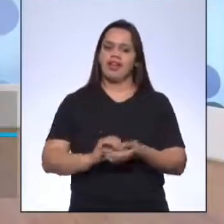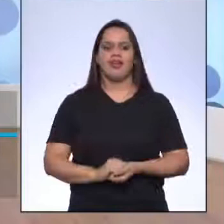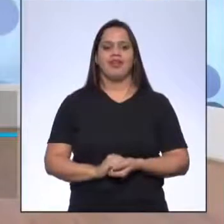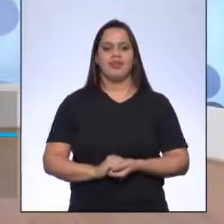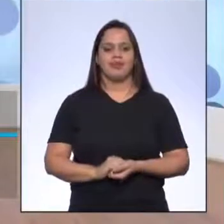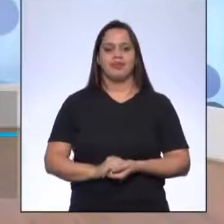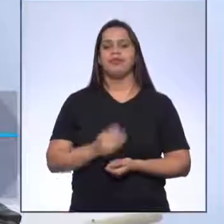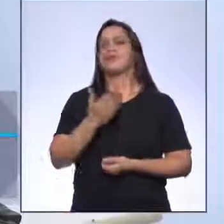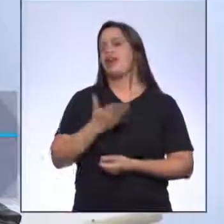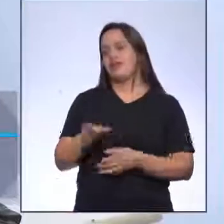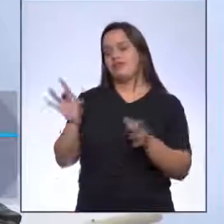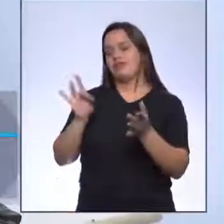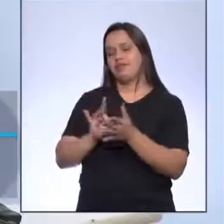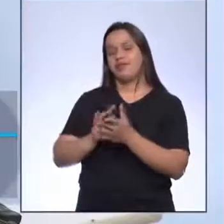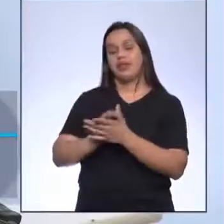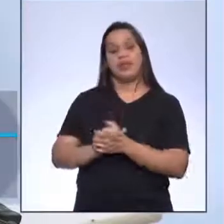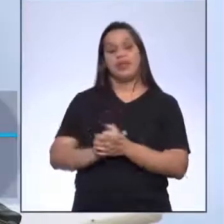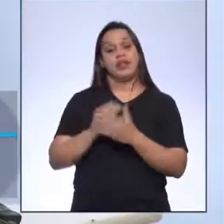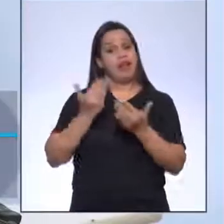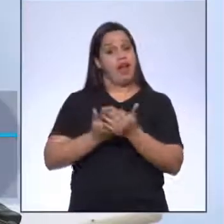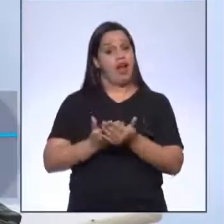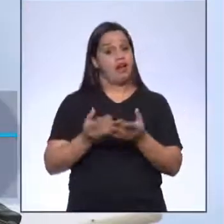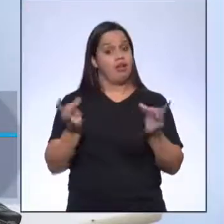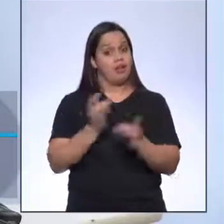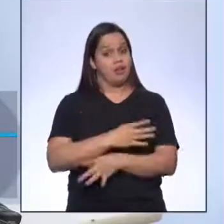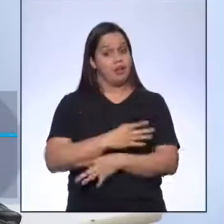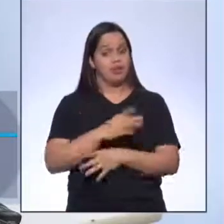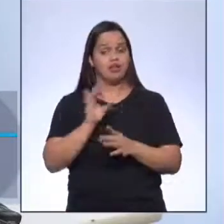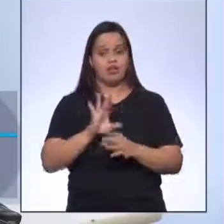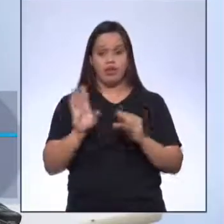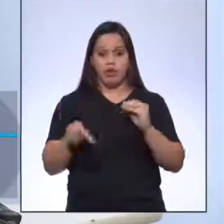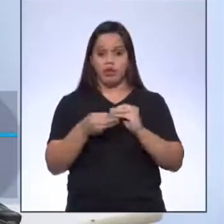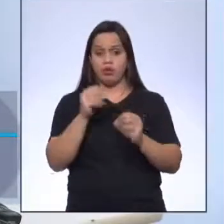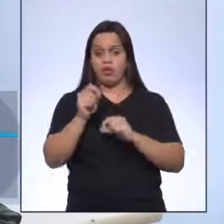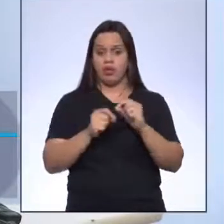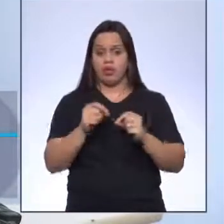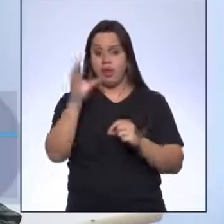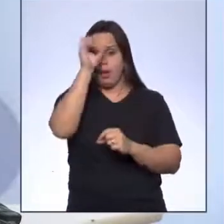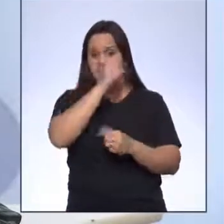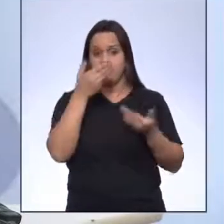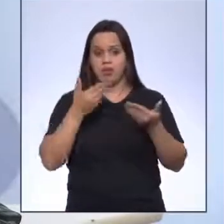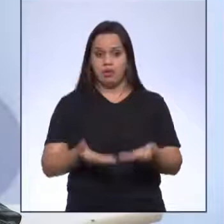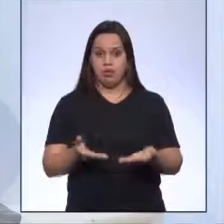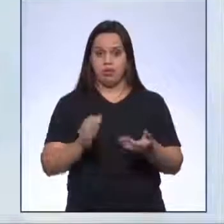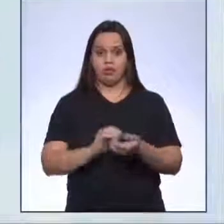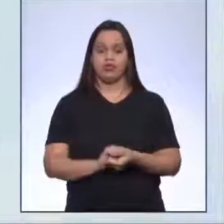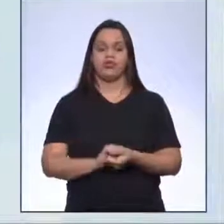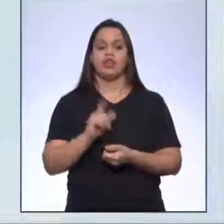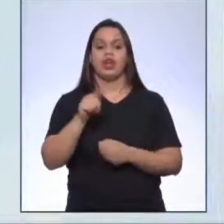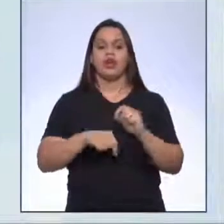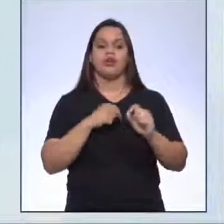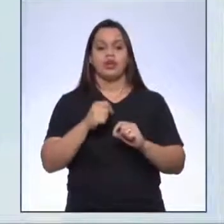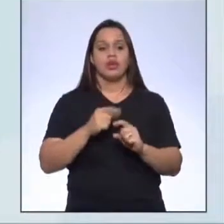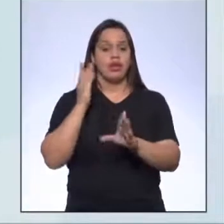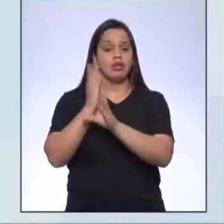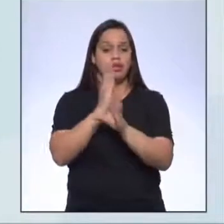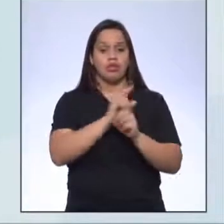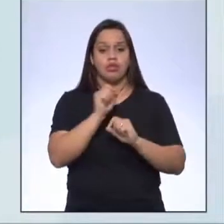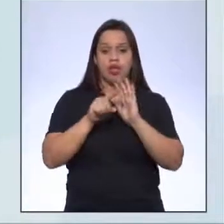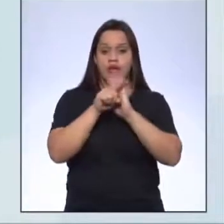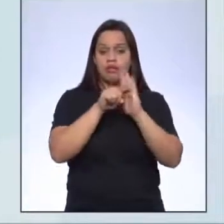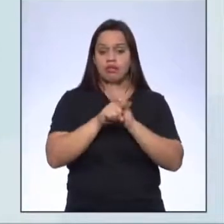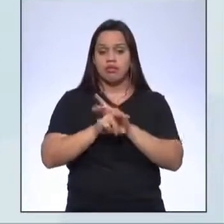Bom, pessoal, a nossa aula está chegando ao fim. Eu só vou retomar com vocês o que a gente aprendeu hoje, tá? Então, nós identificamos